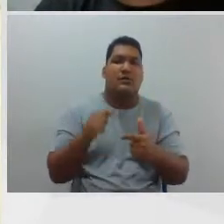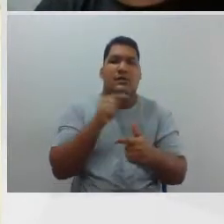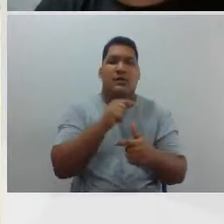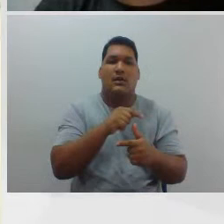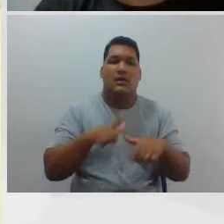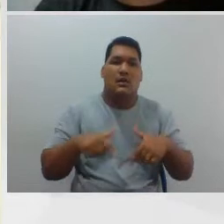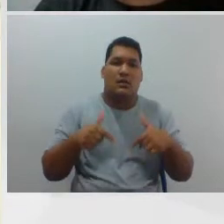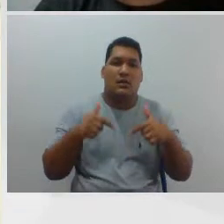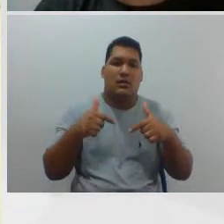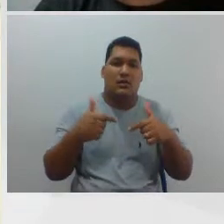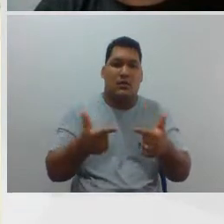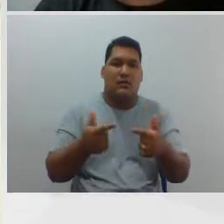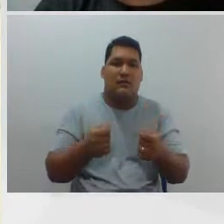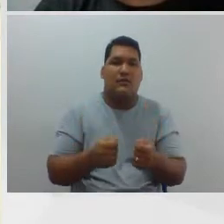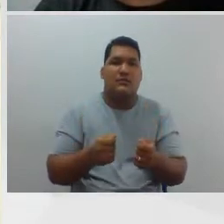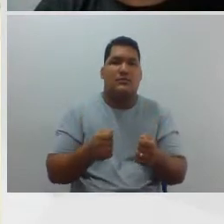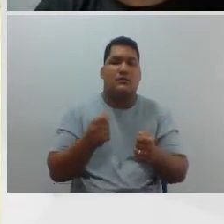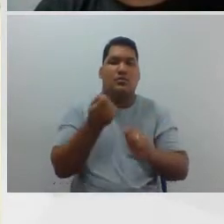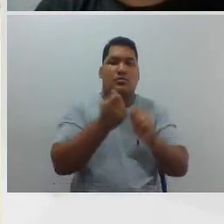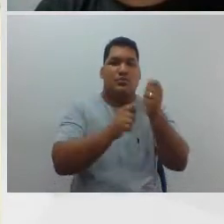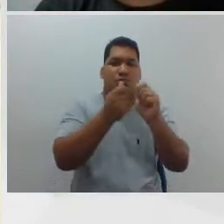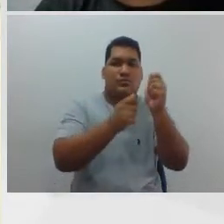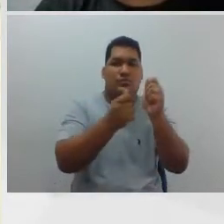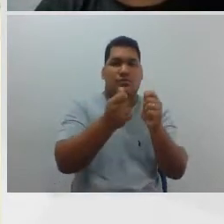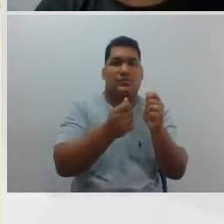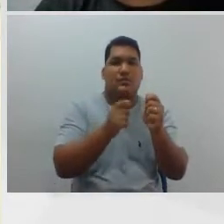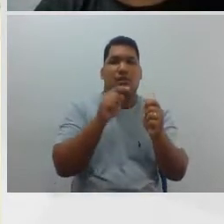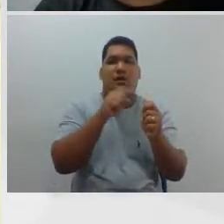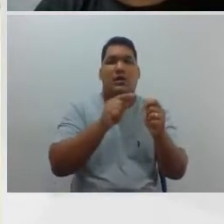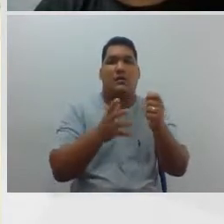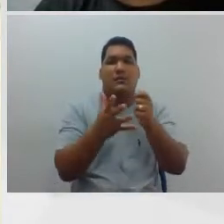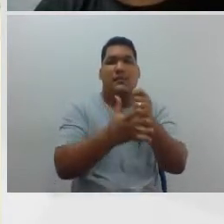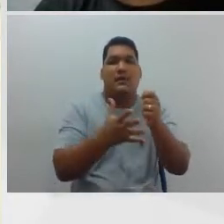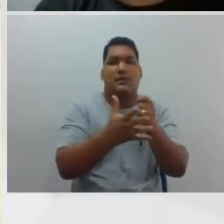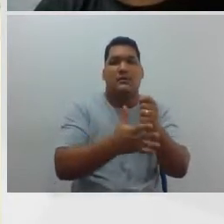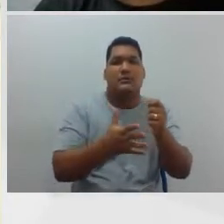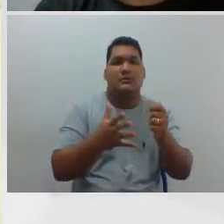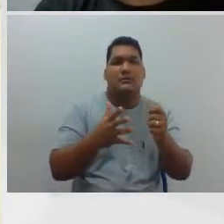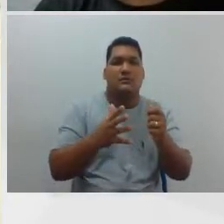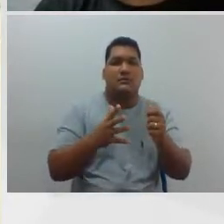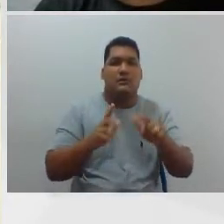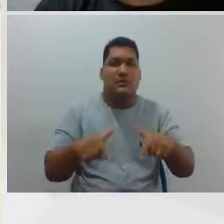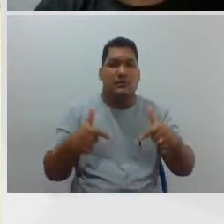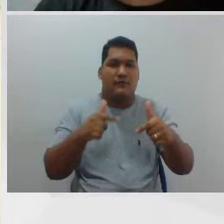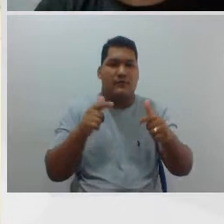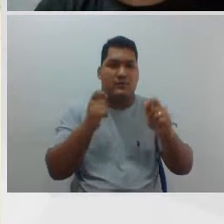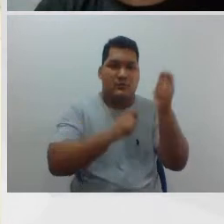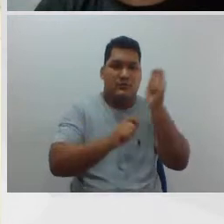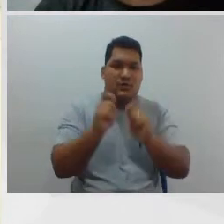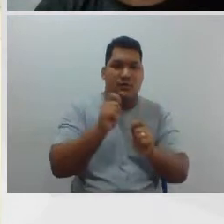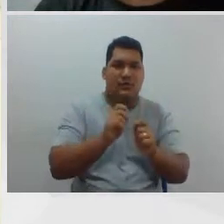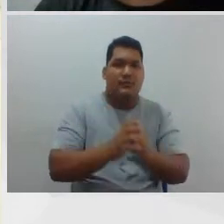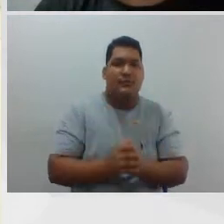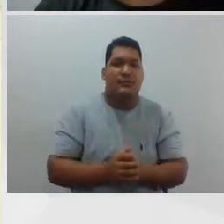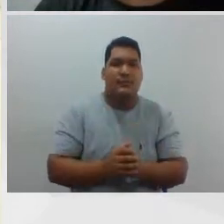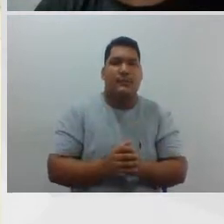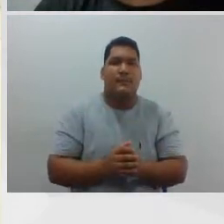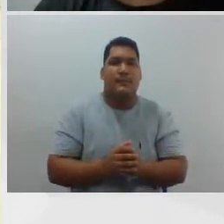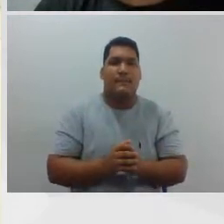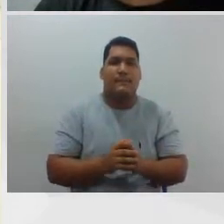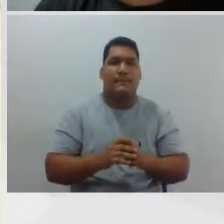revolução, na indústria, né, é a base da revolução industrial chamada de